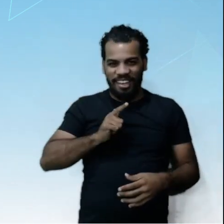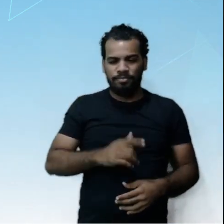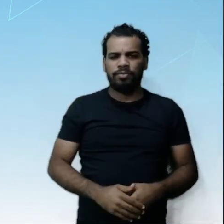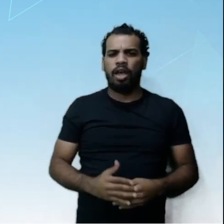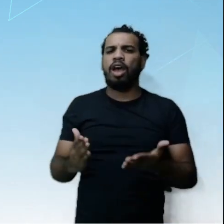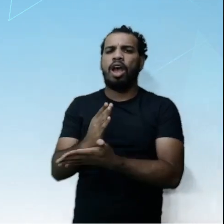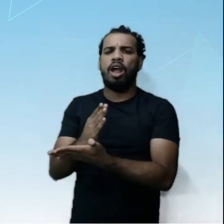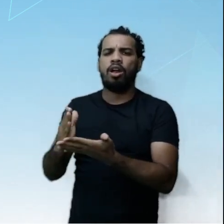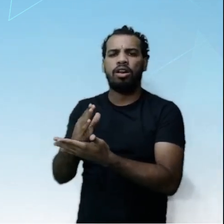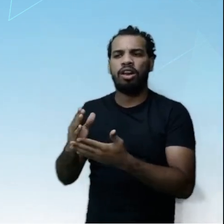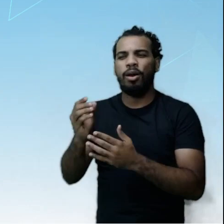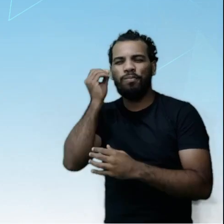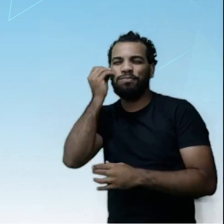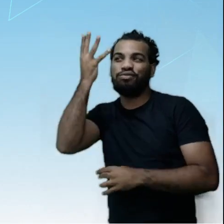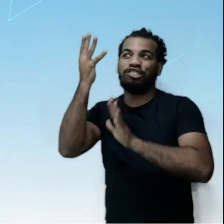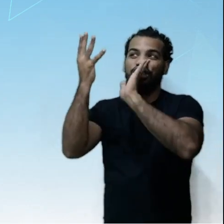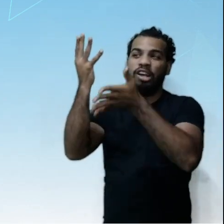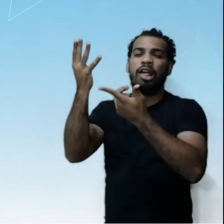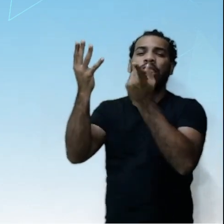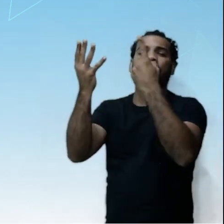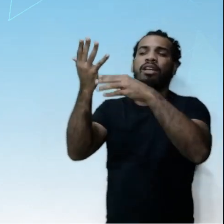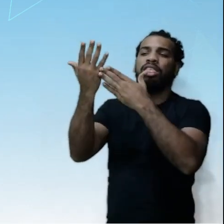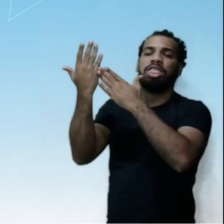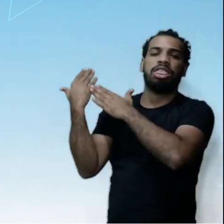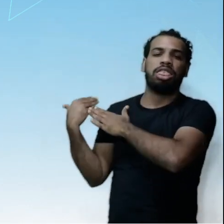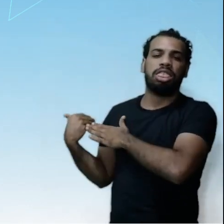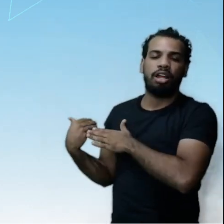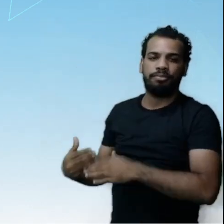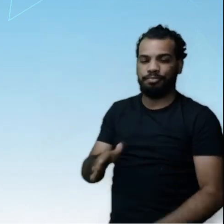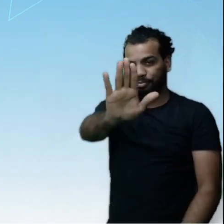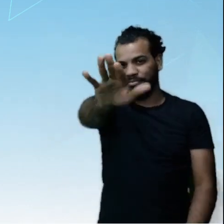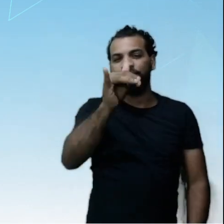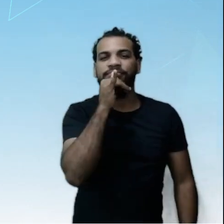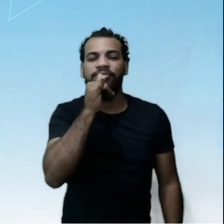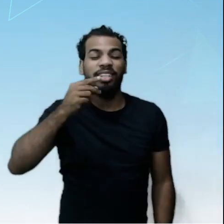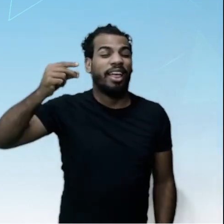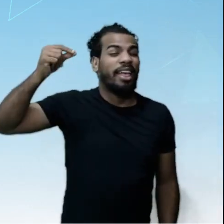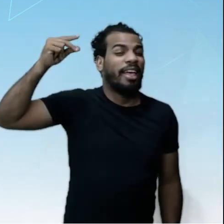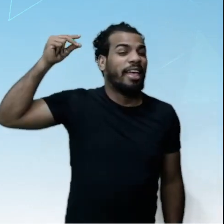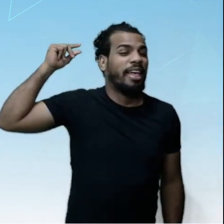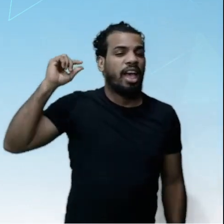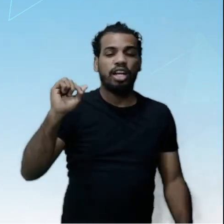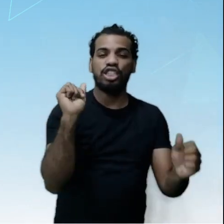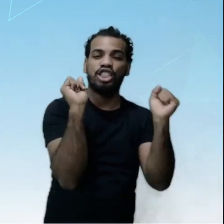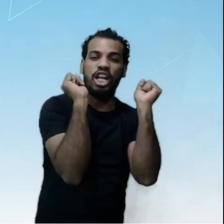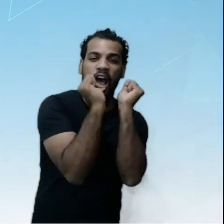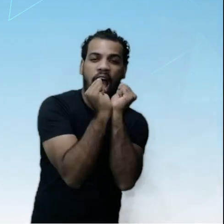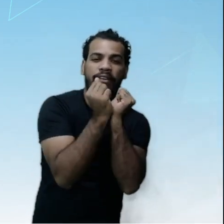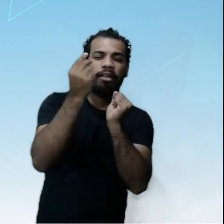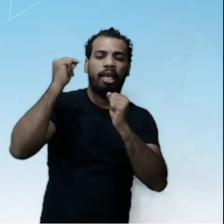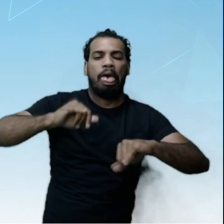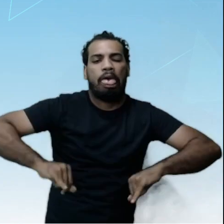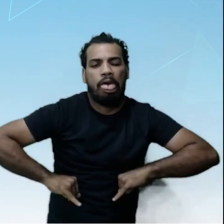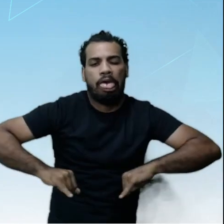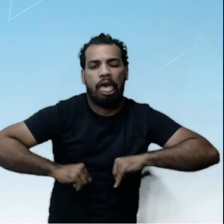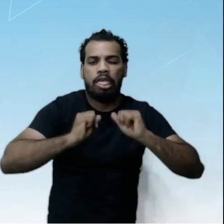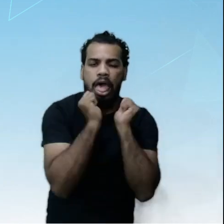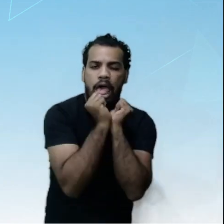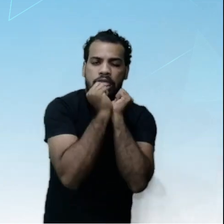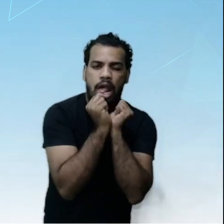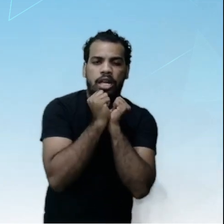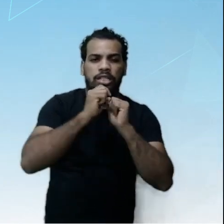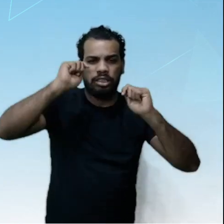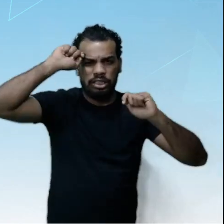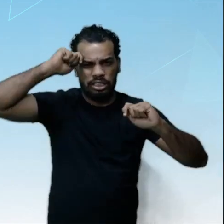assim, professor? Por exemplo, a carta de alforria, aquela carta que os povos